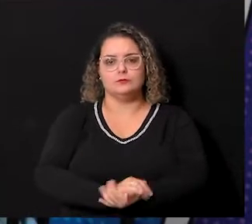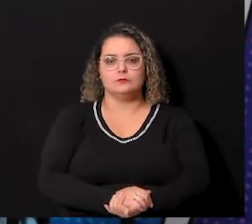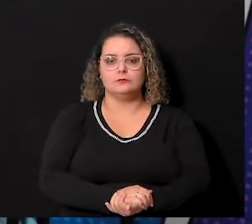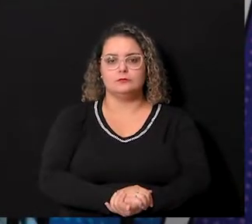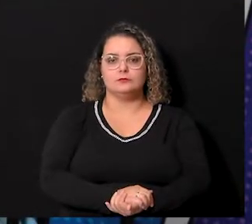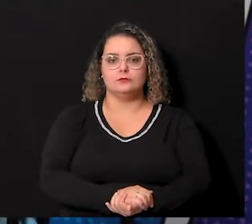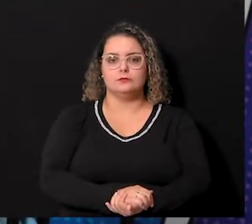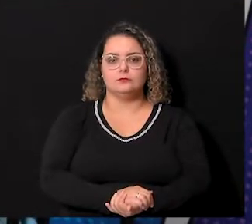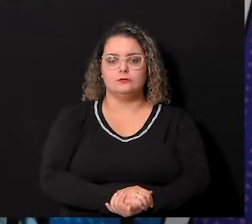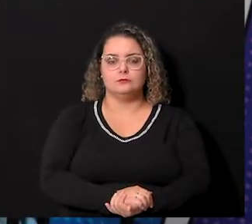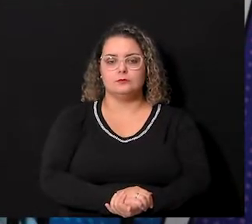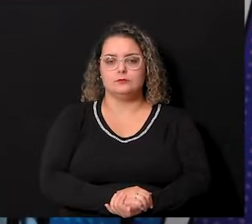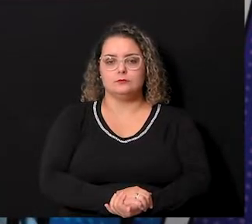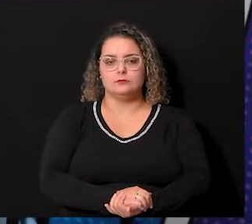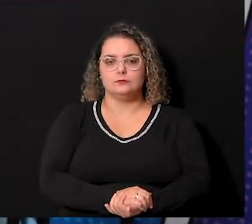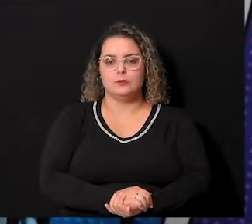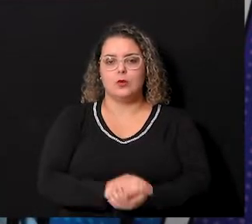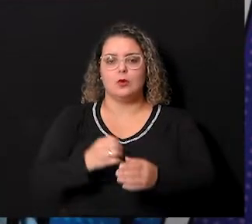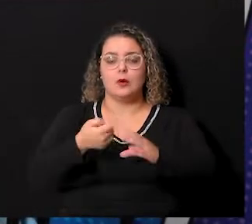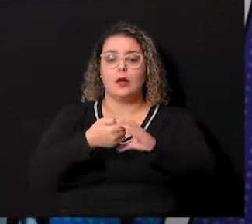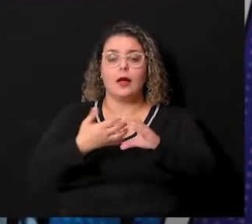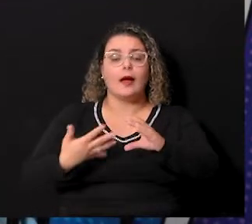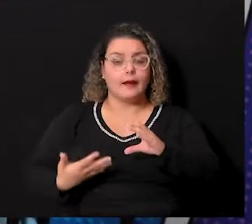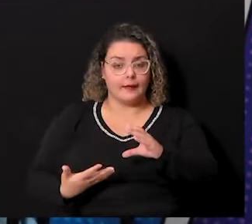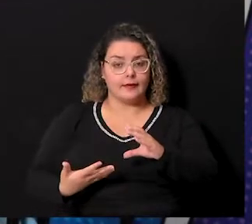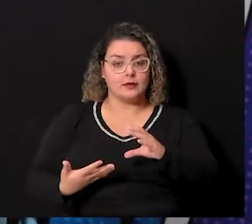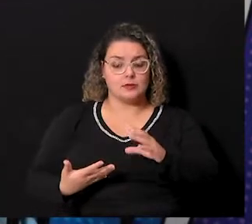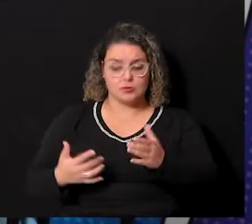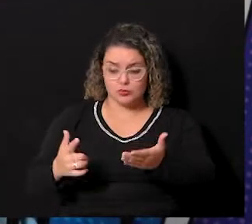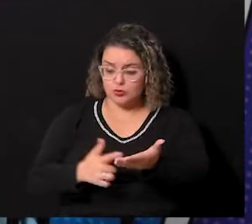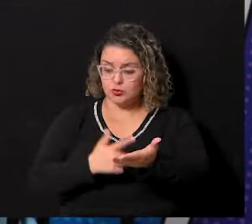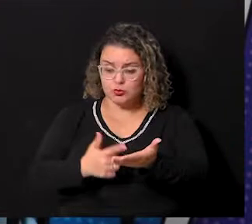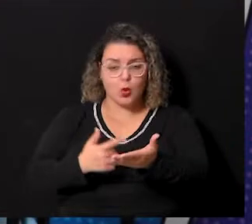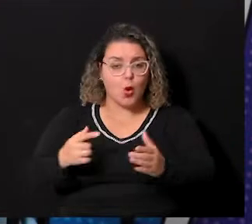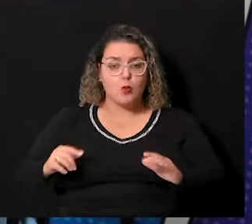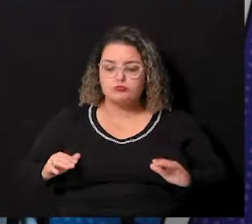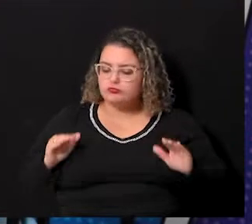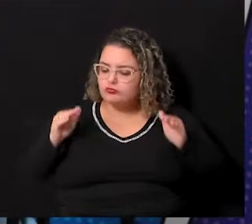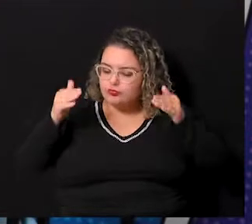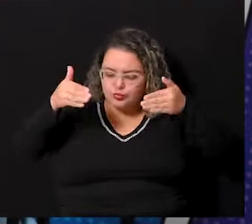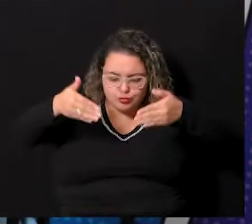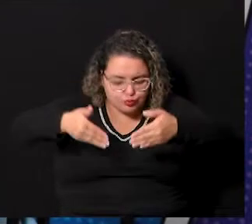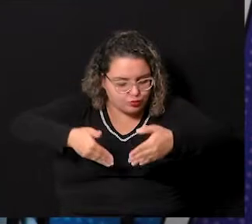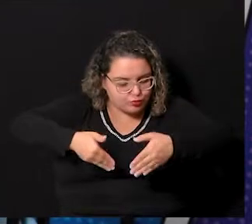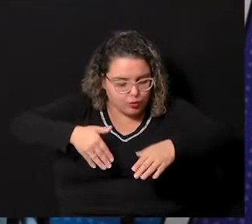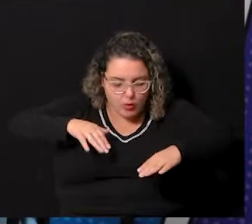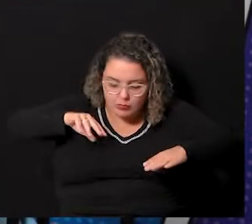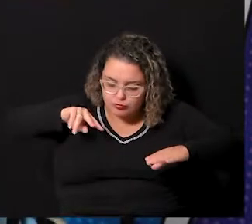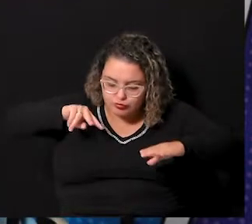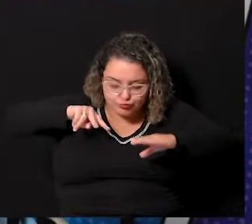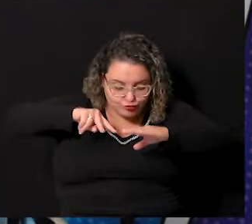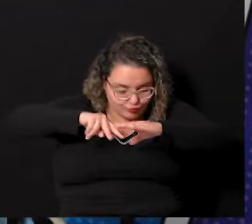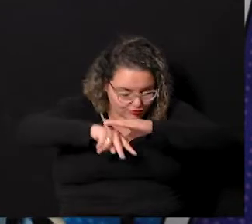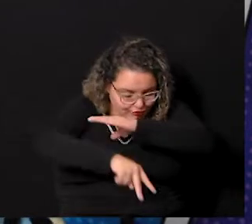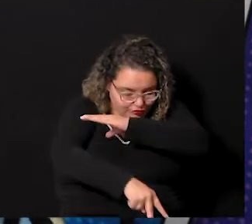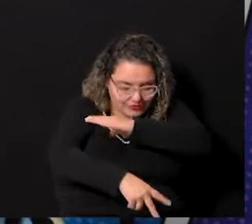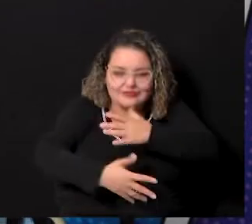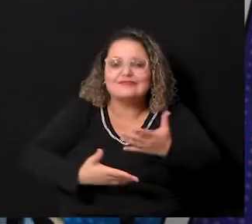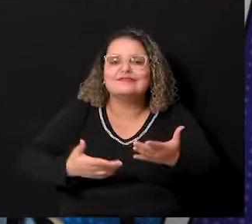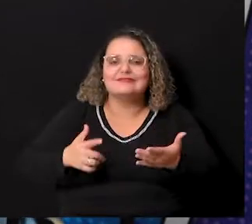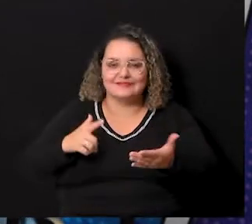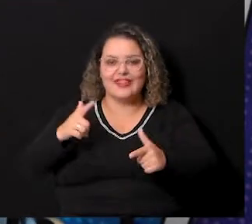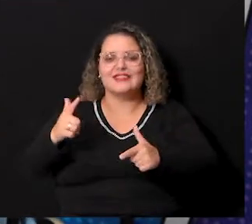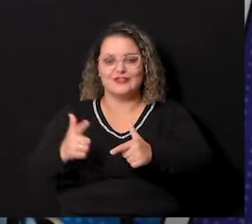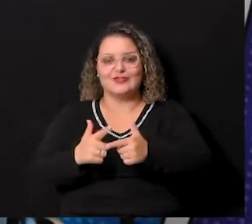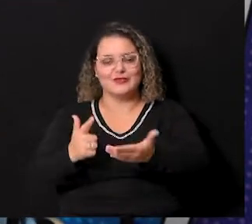yin yang, o que a gente pode caracterizar o livro, né? Então é bem amplo, é